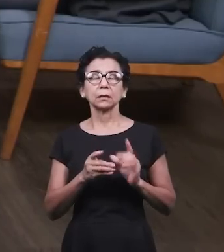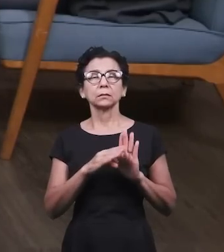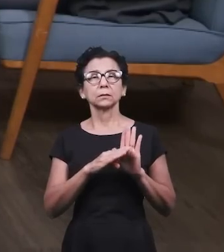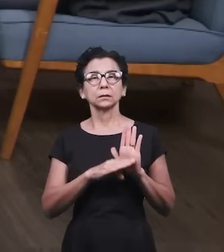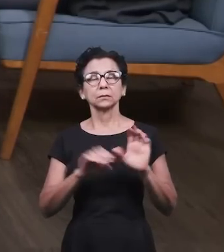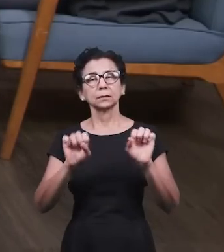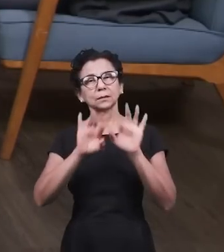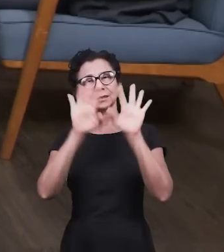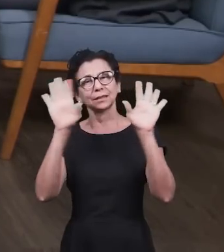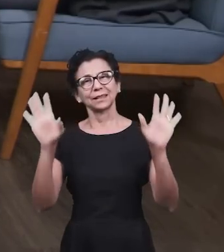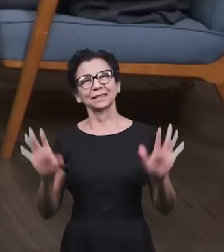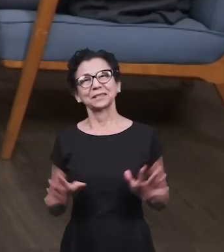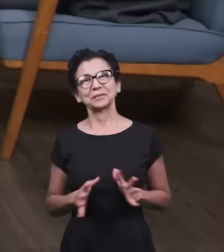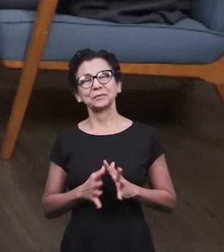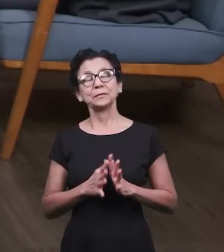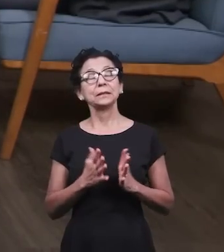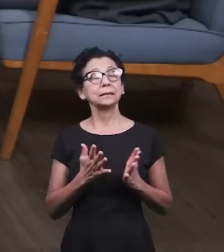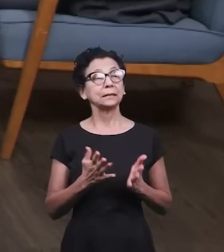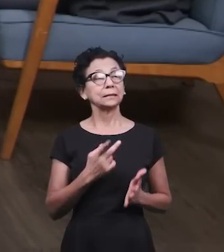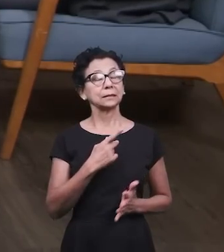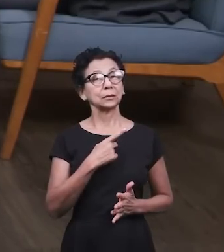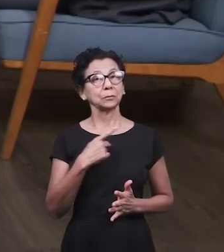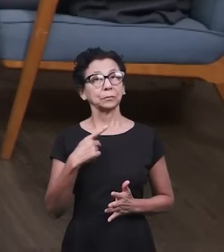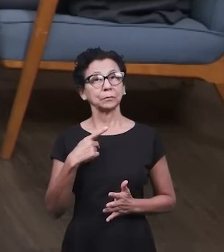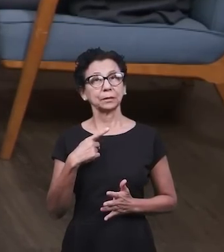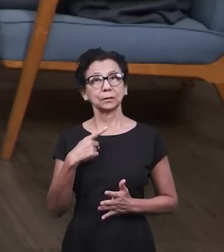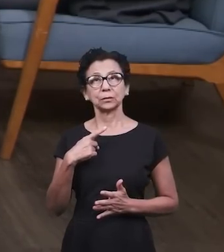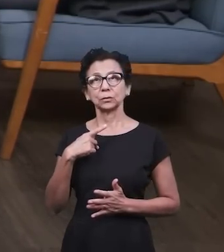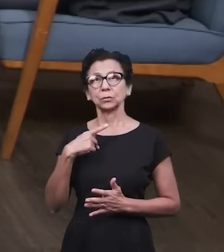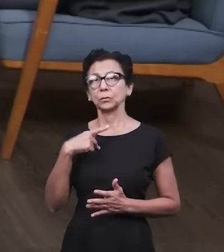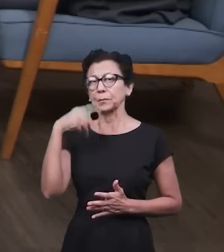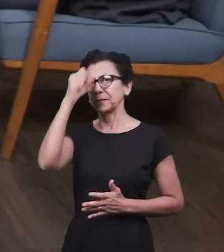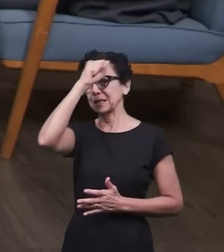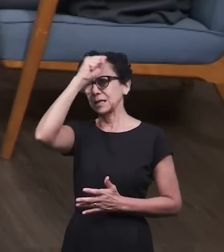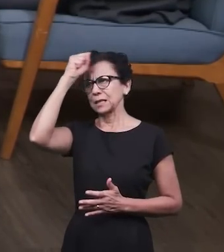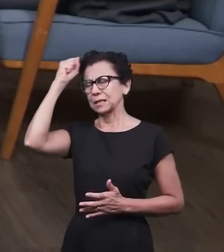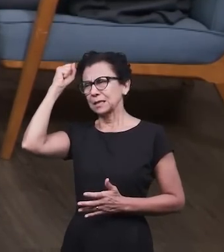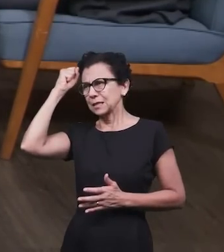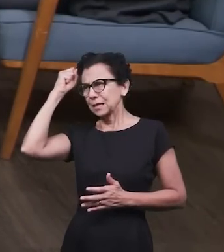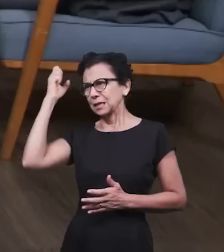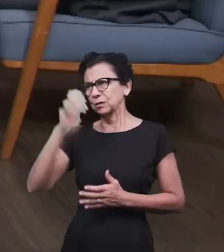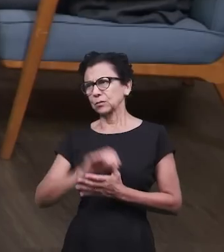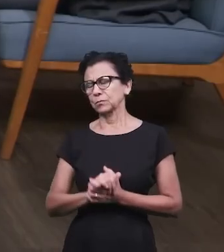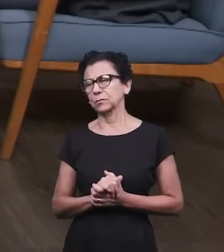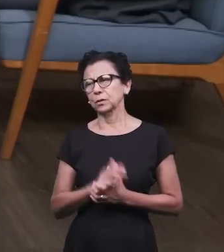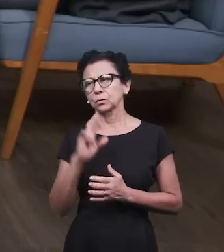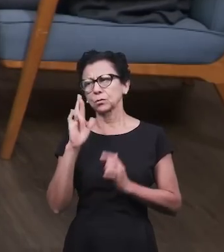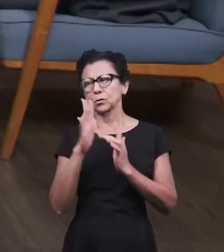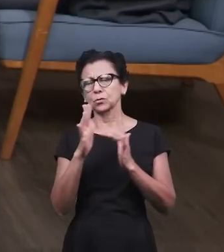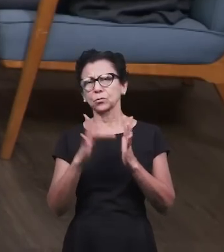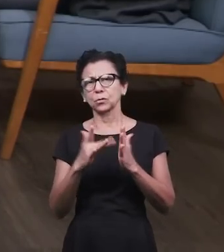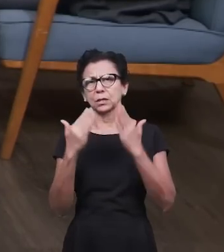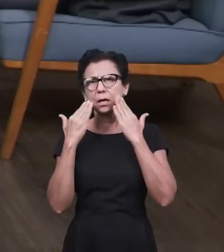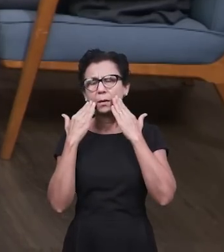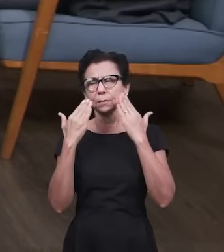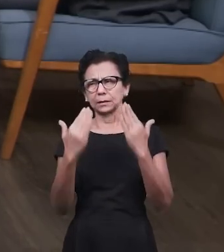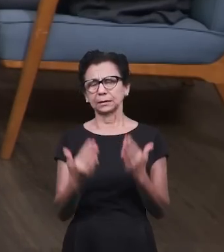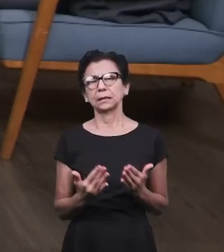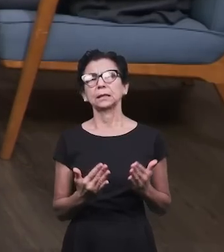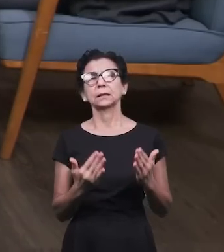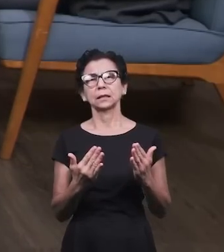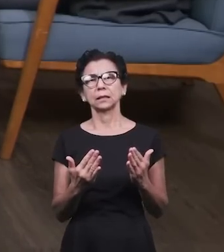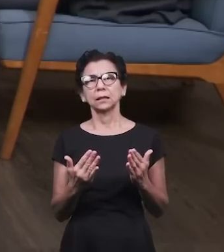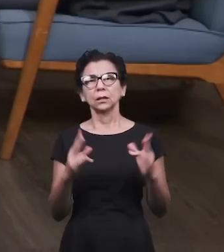didática muito clara para você. Pastor Sérgio Souza, quando a gente fala de títulos gloriosos atribuídos ao Senhor Jesus, nós estamos falando dentro do livro de